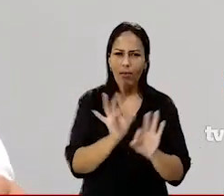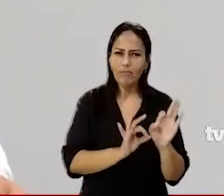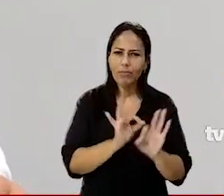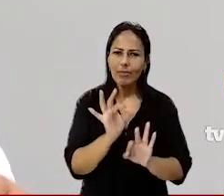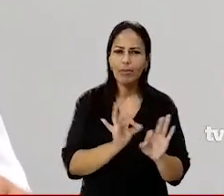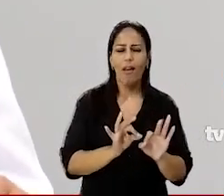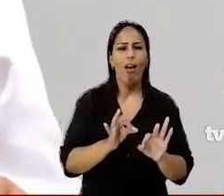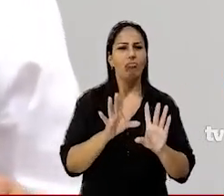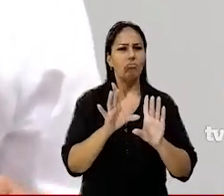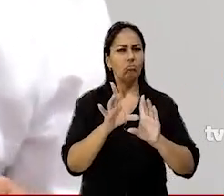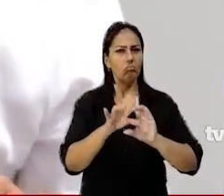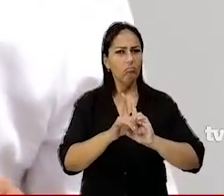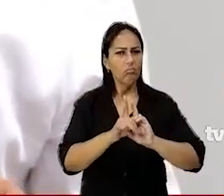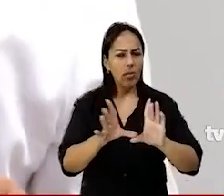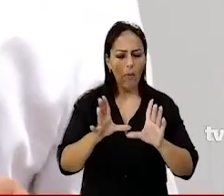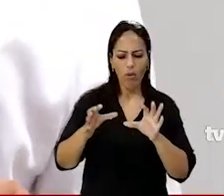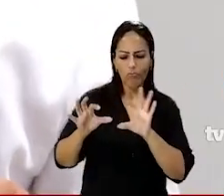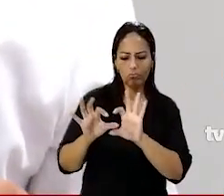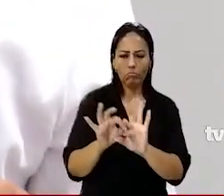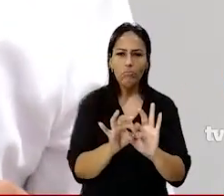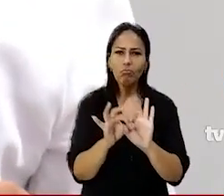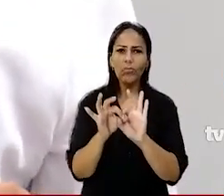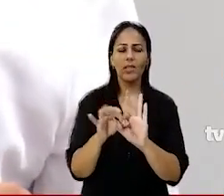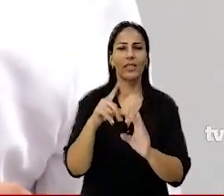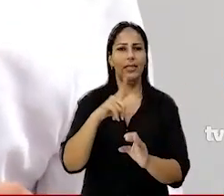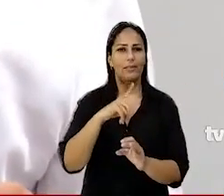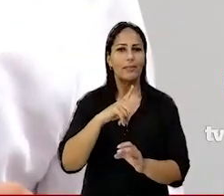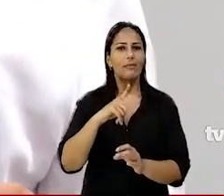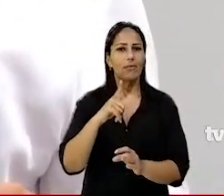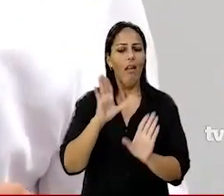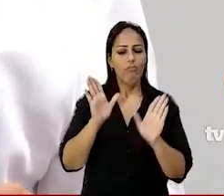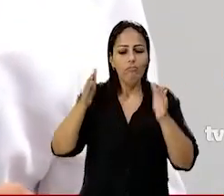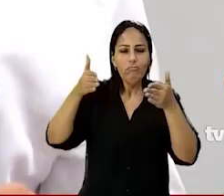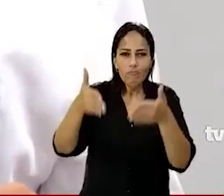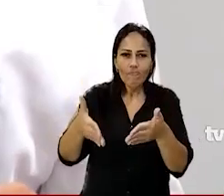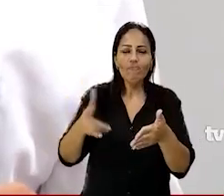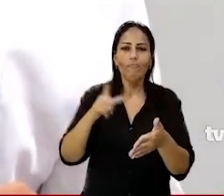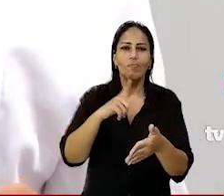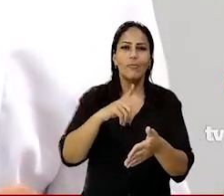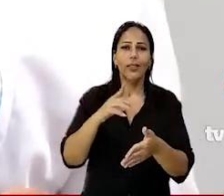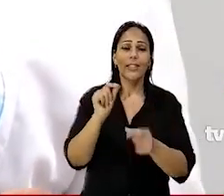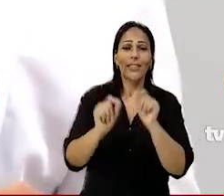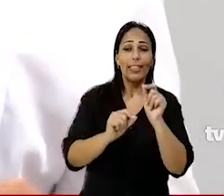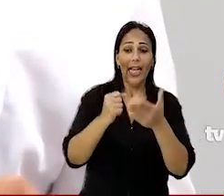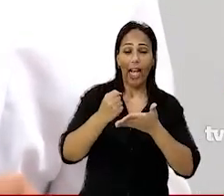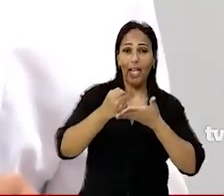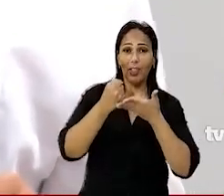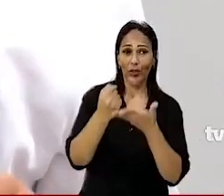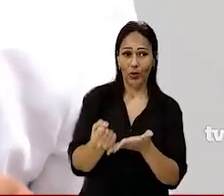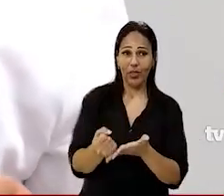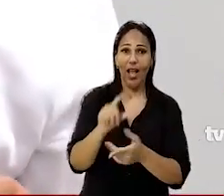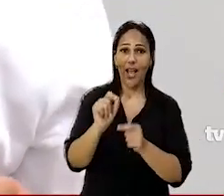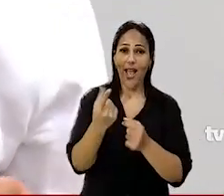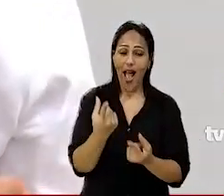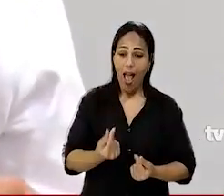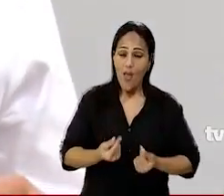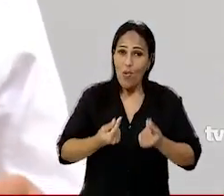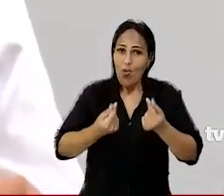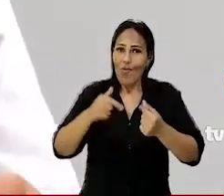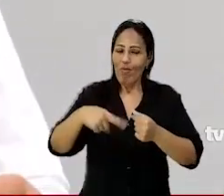maneira democrática, coletiva, ele tem realmente a perspectiva de fomentar que a economia de